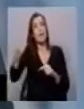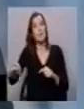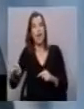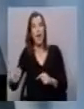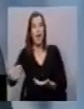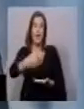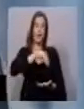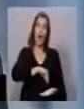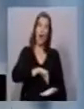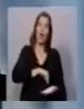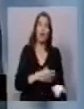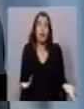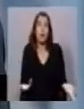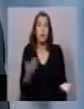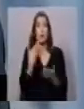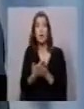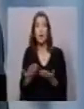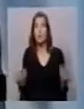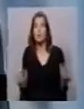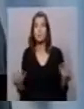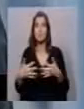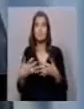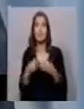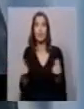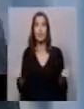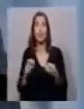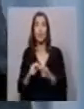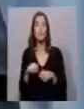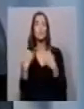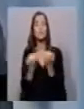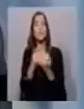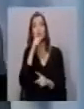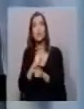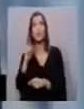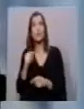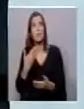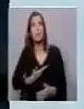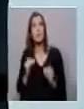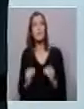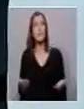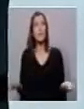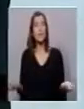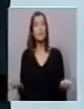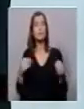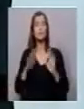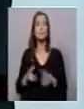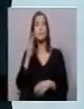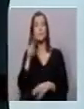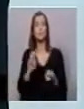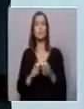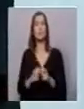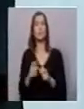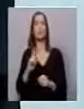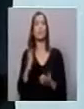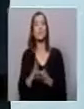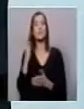vai contribuir para ajudar a resolver problemas sociais e, simultaneamente, também a reduzir o déficit. Agora, temos que ver o problema, não é só